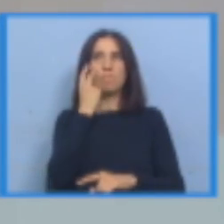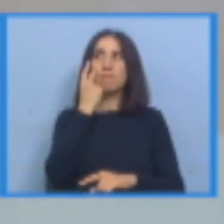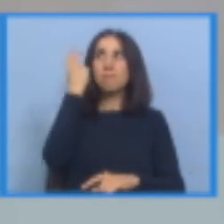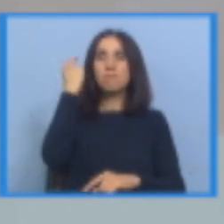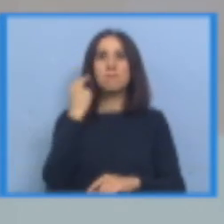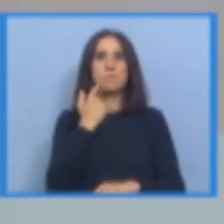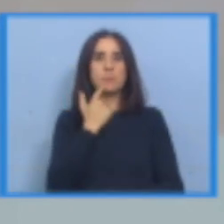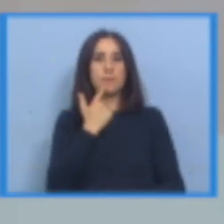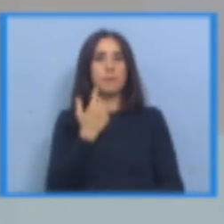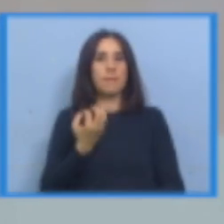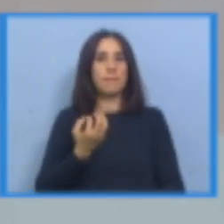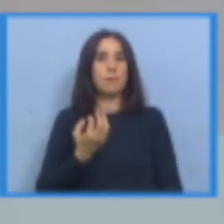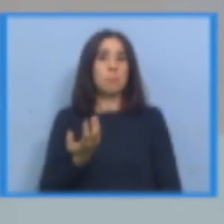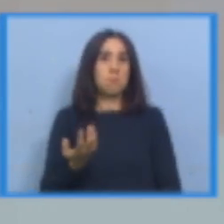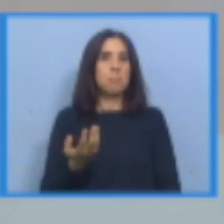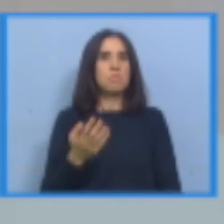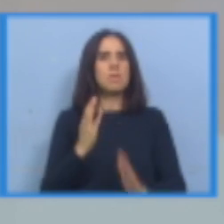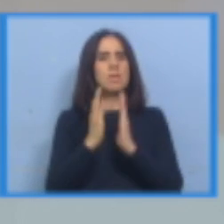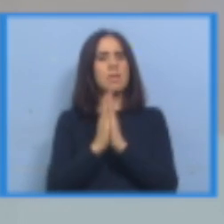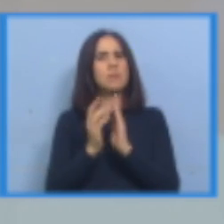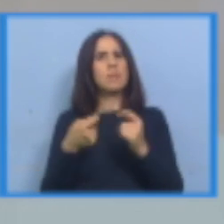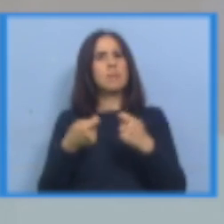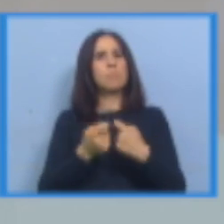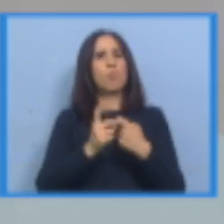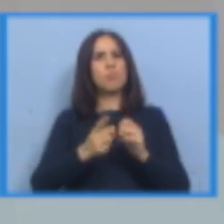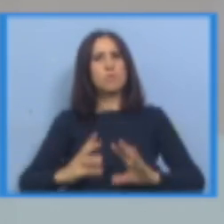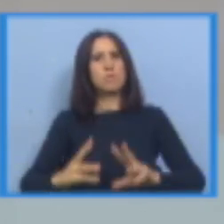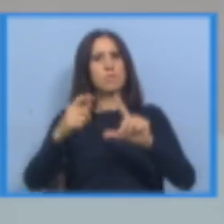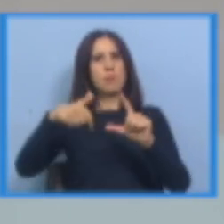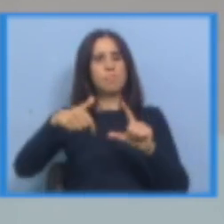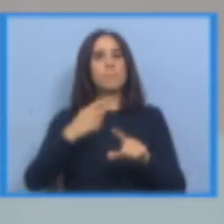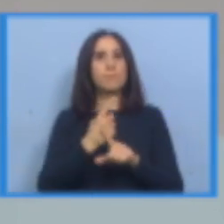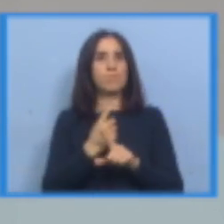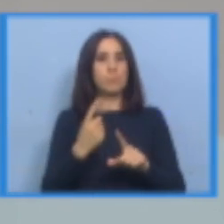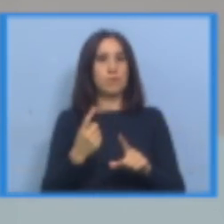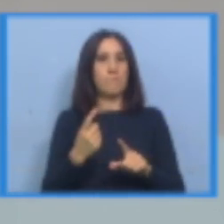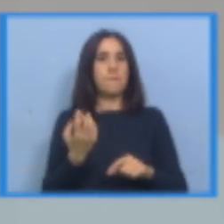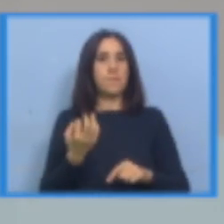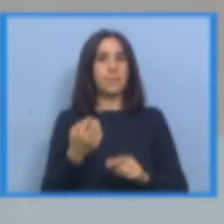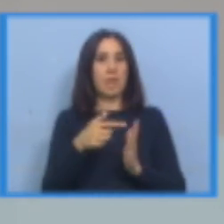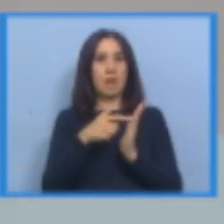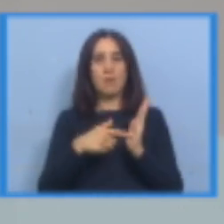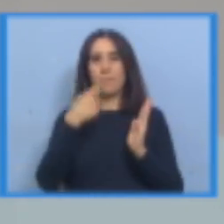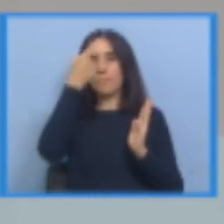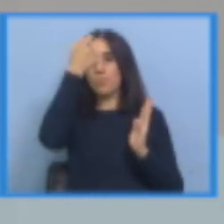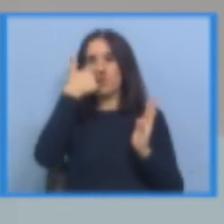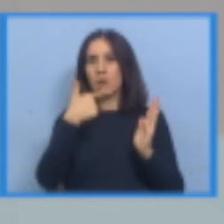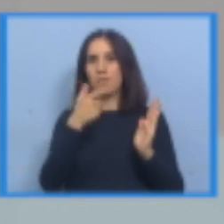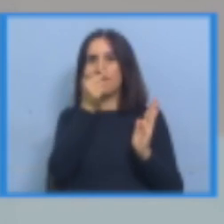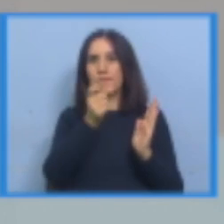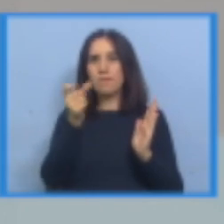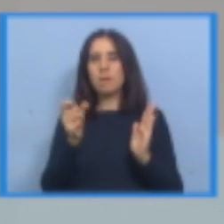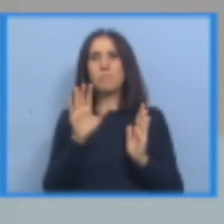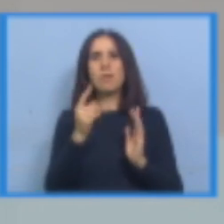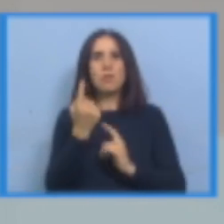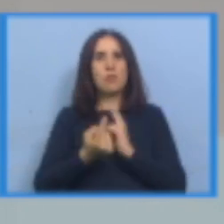perceber também o tipo de igreja que por aqui se foi desenvolvendo, porque são notas biográficas, mas em algumas